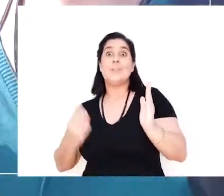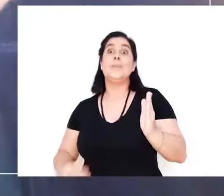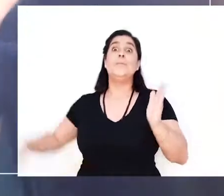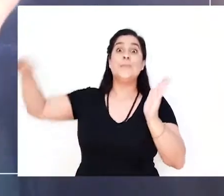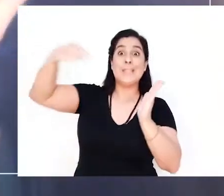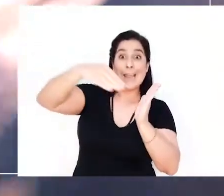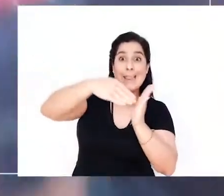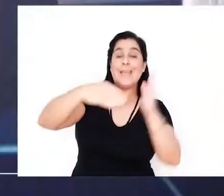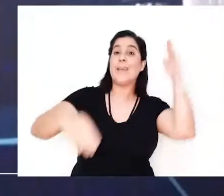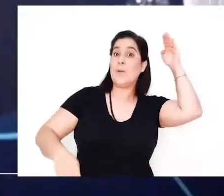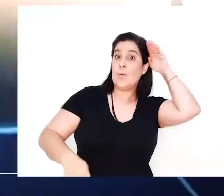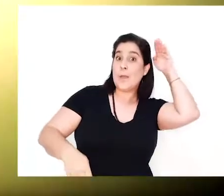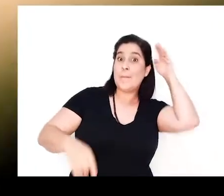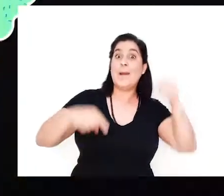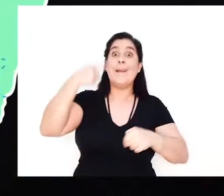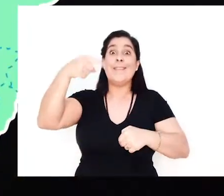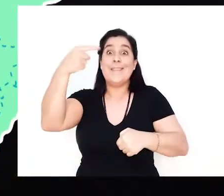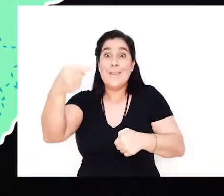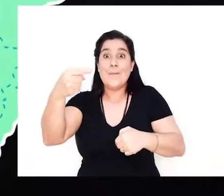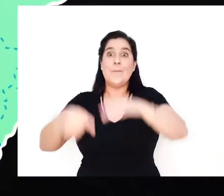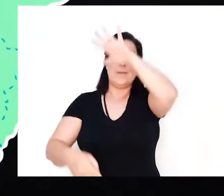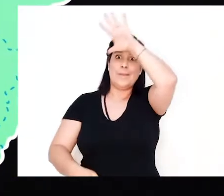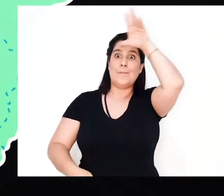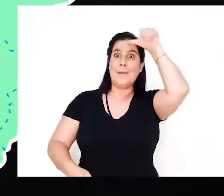até Cuiabá e mais algumas horas até Manaus.